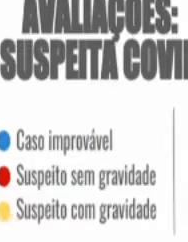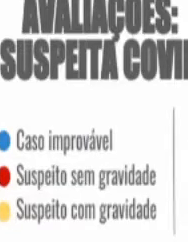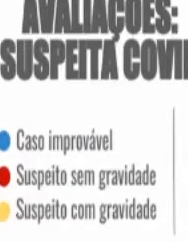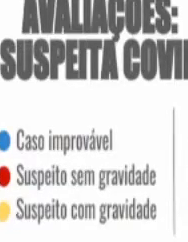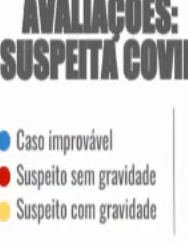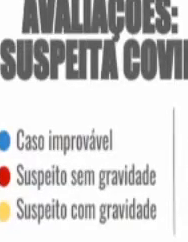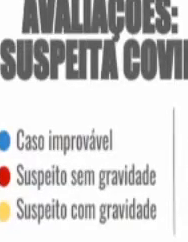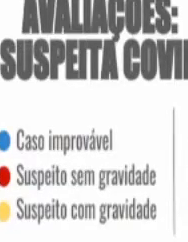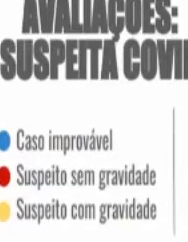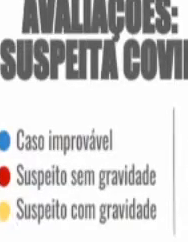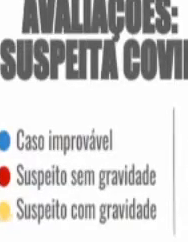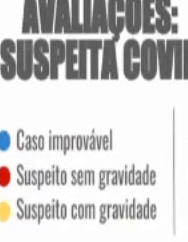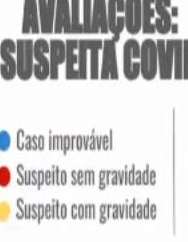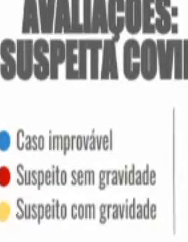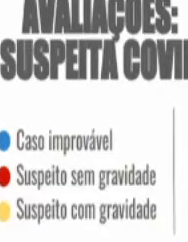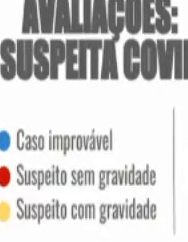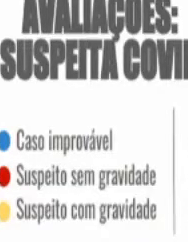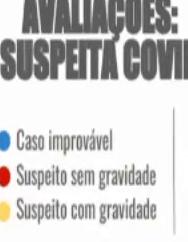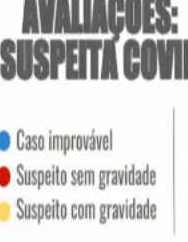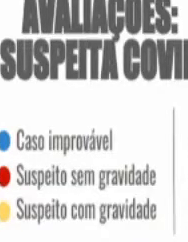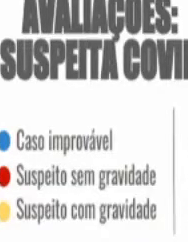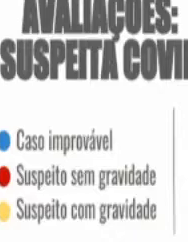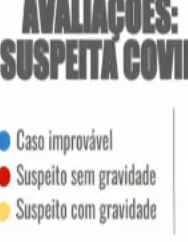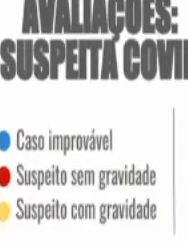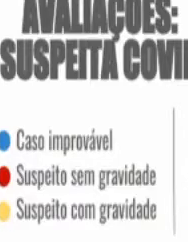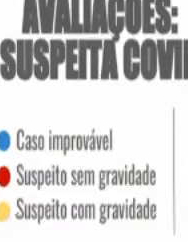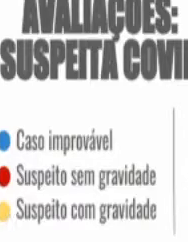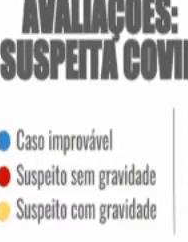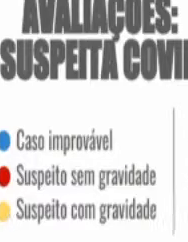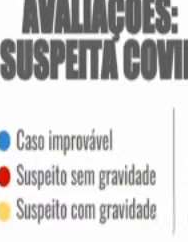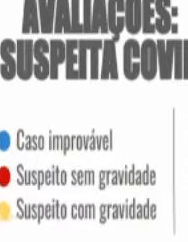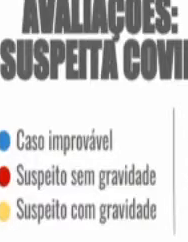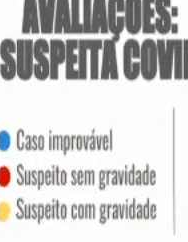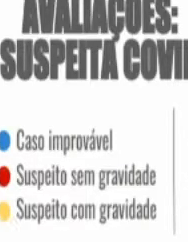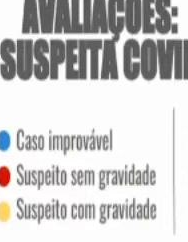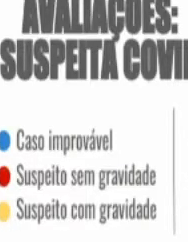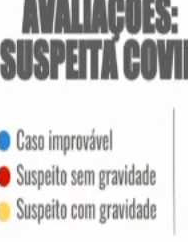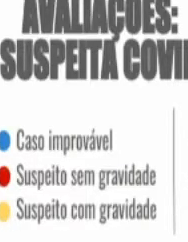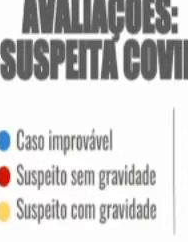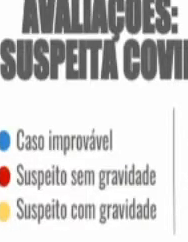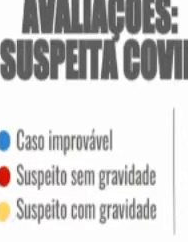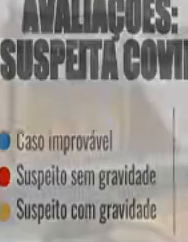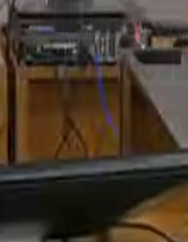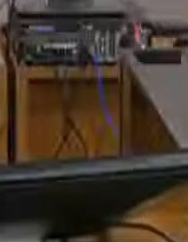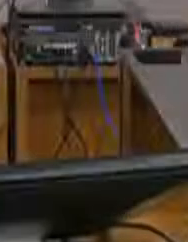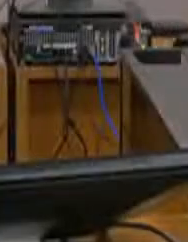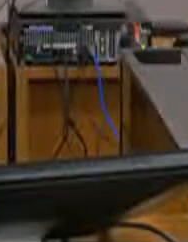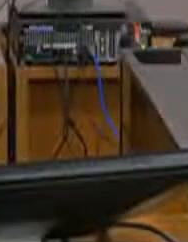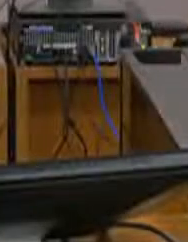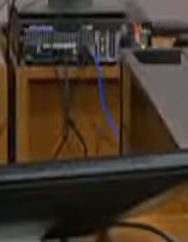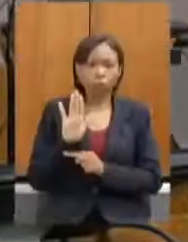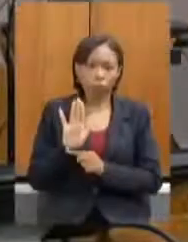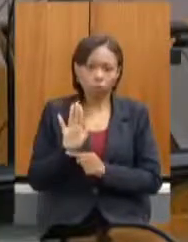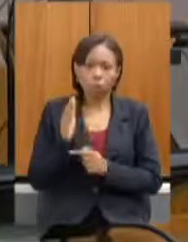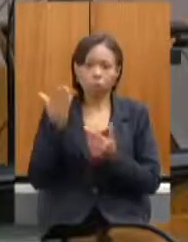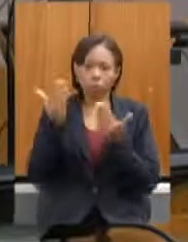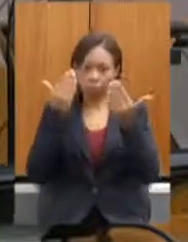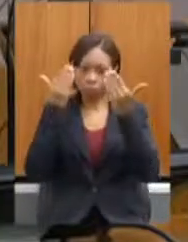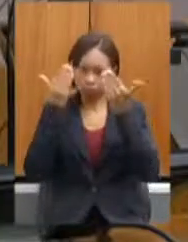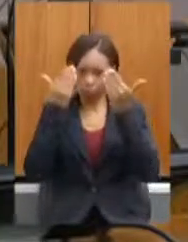que trabalham nesta plataforma além de voluntários que são voluntários que fazem a tensão psicológica